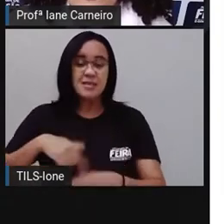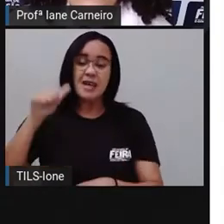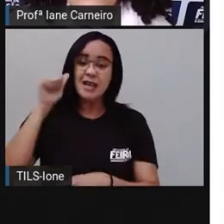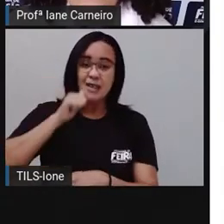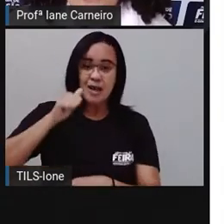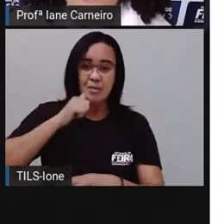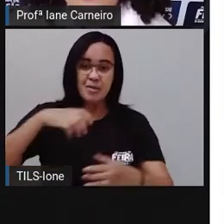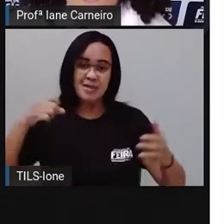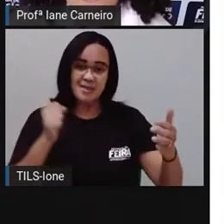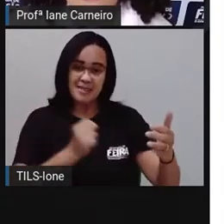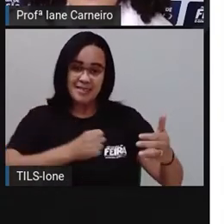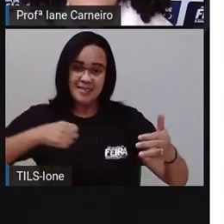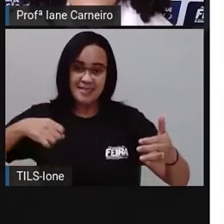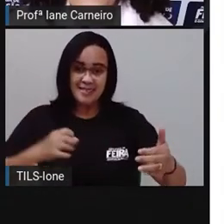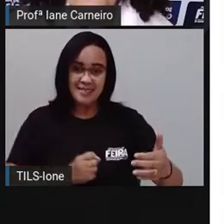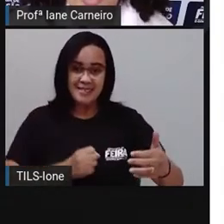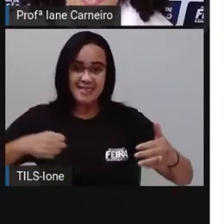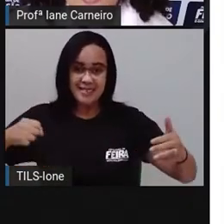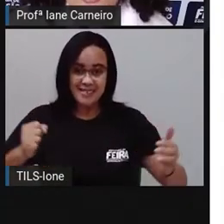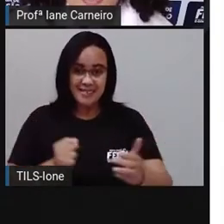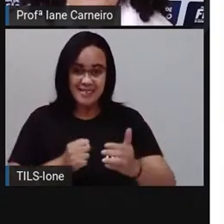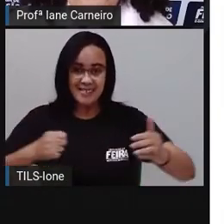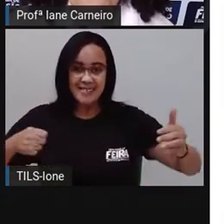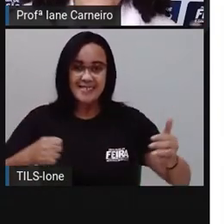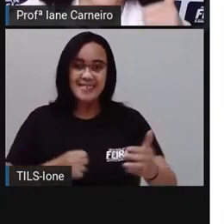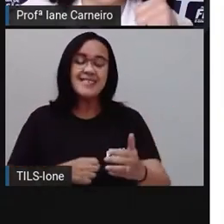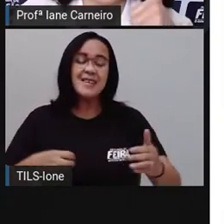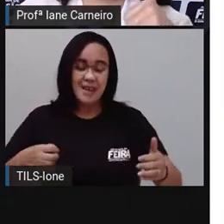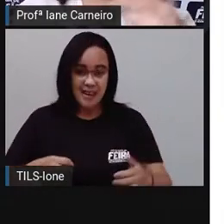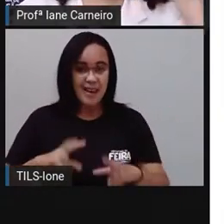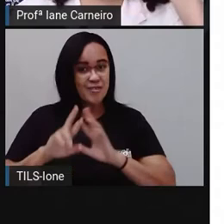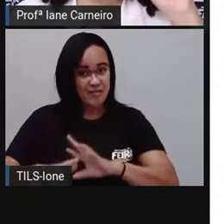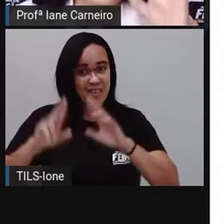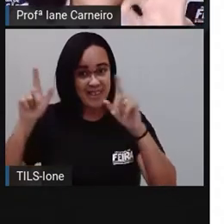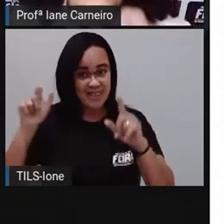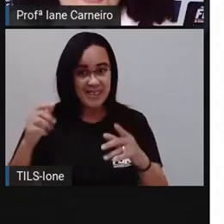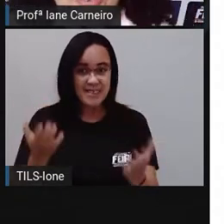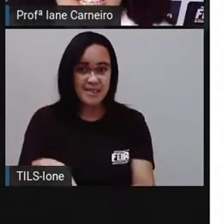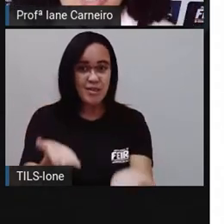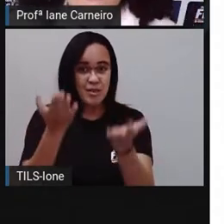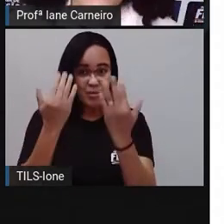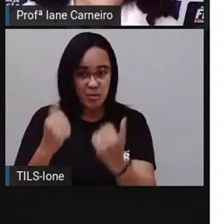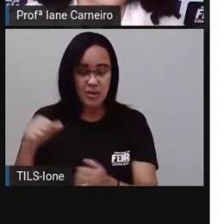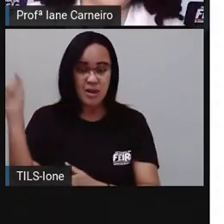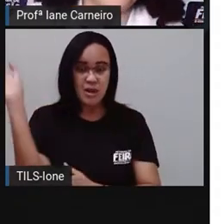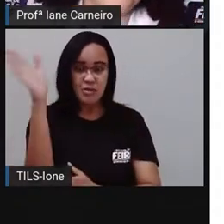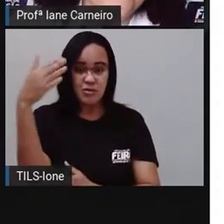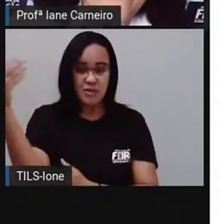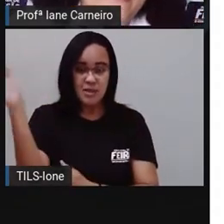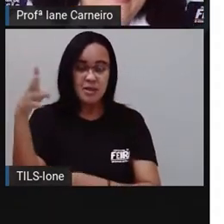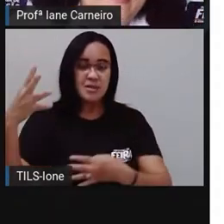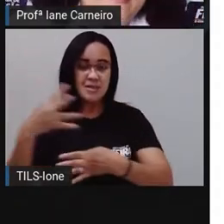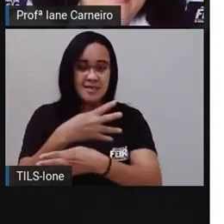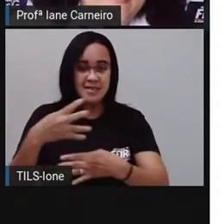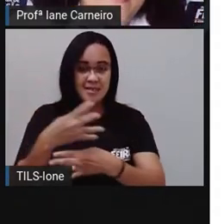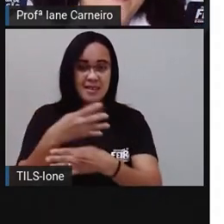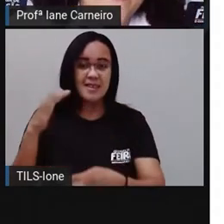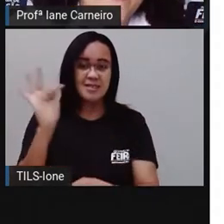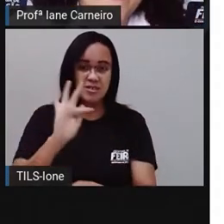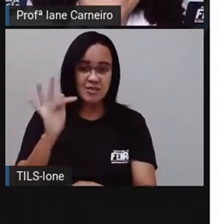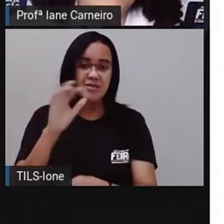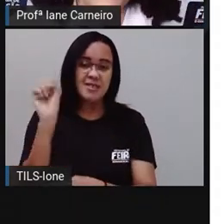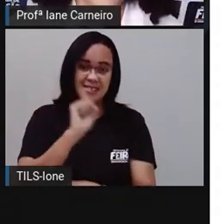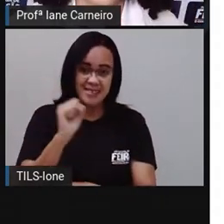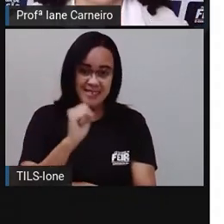De acordeon, olha só que diferente, né? Então vamos lá. Hino de Feira de Santana.